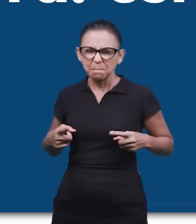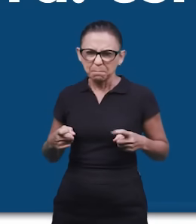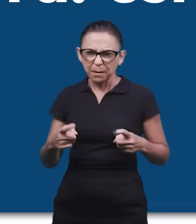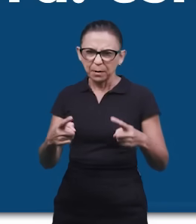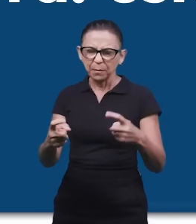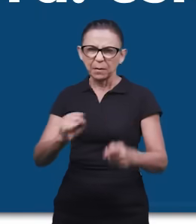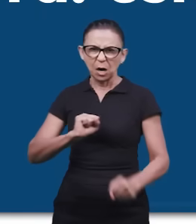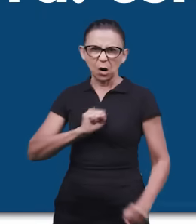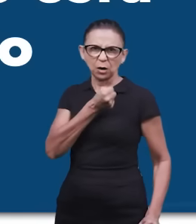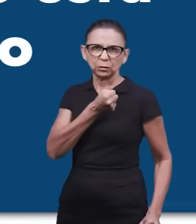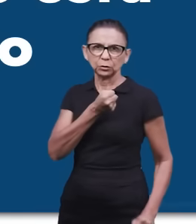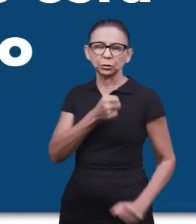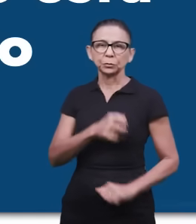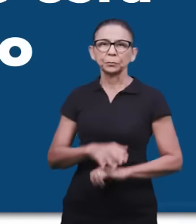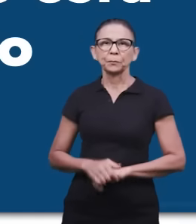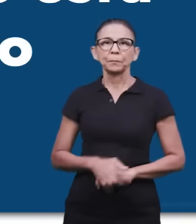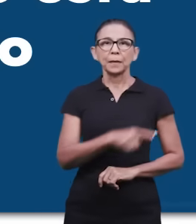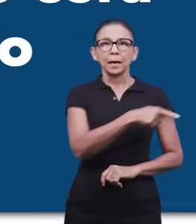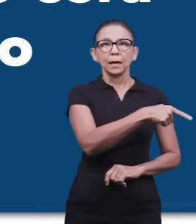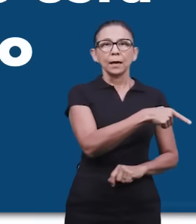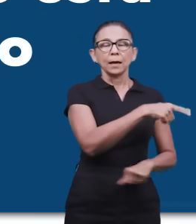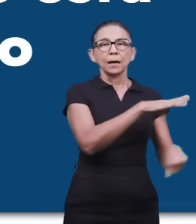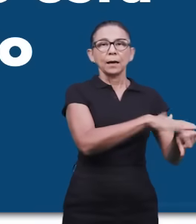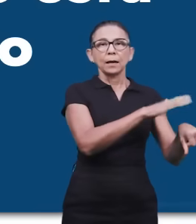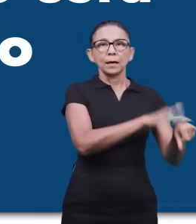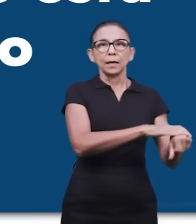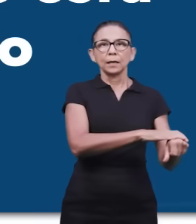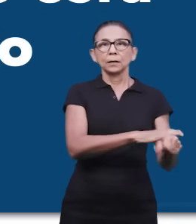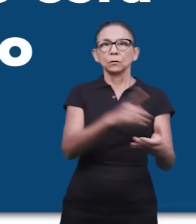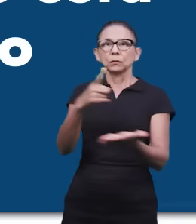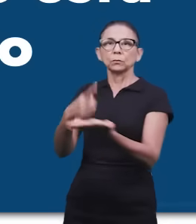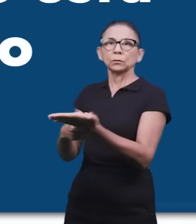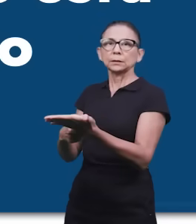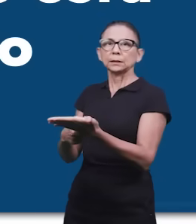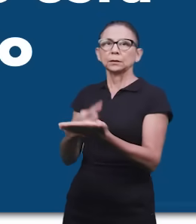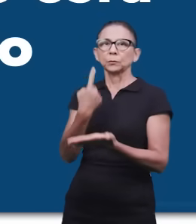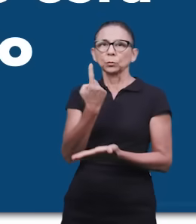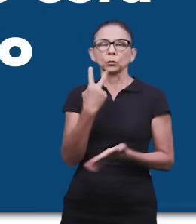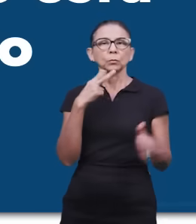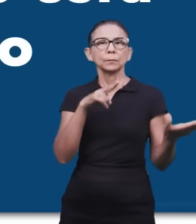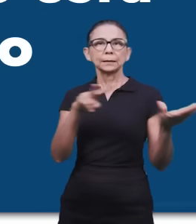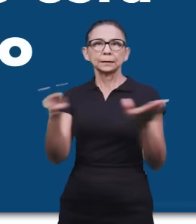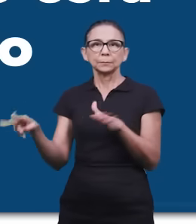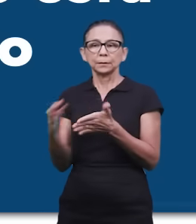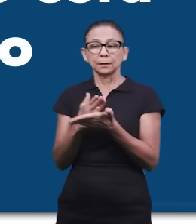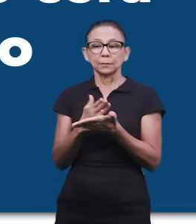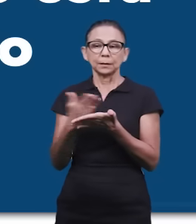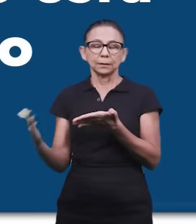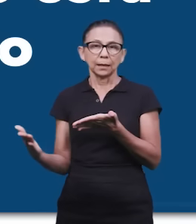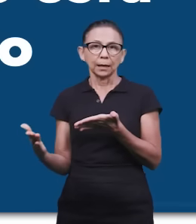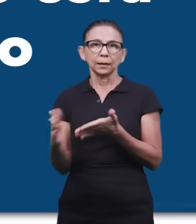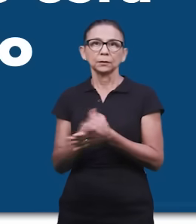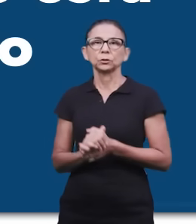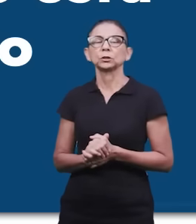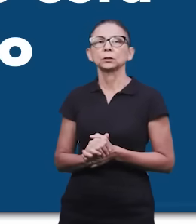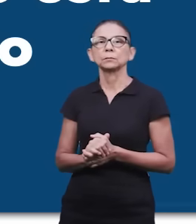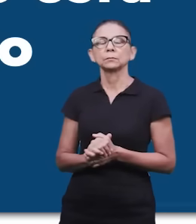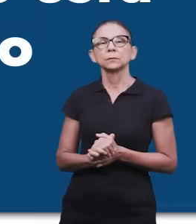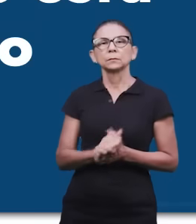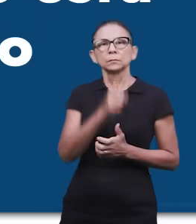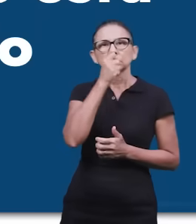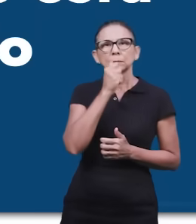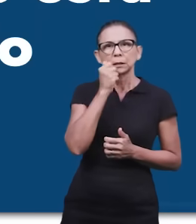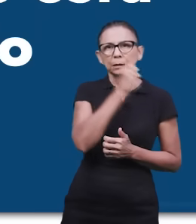determinadas assolações. Ele firmará um concerto com muitos por 1 semana, e na metade da semana